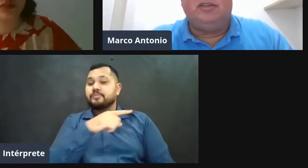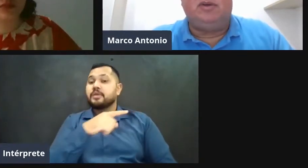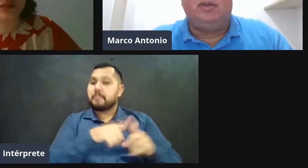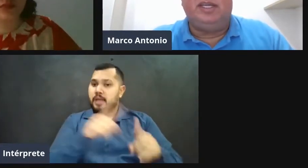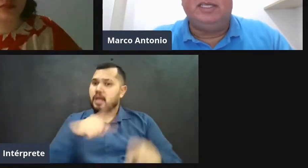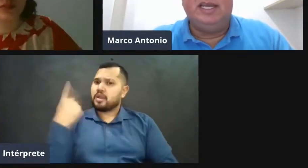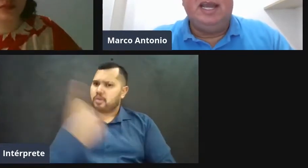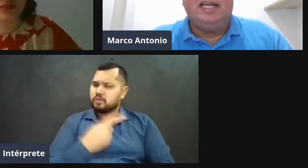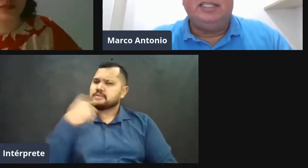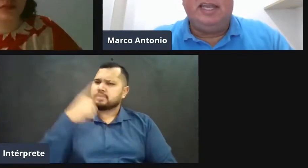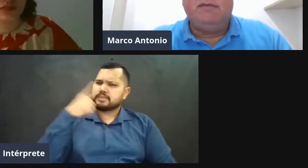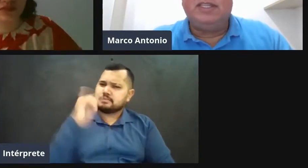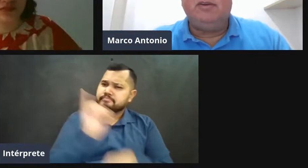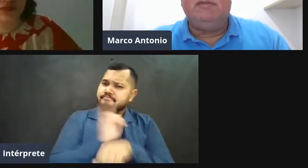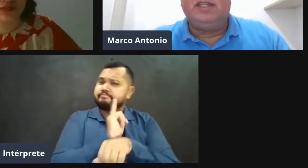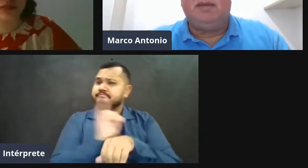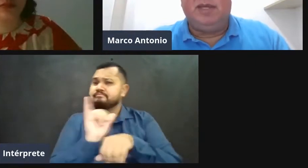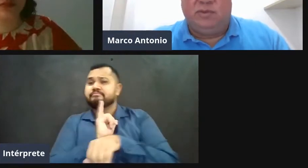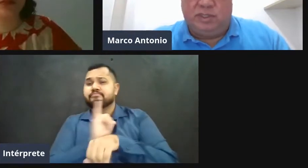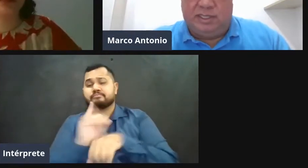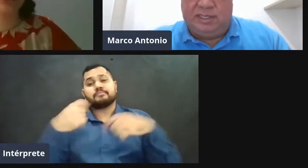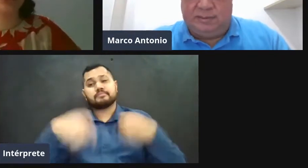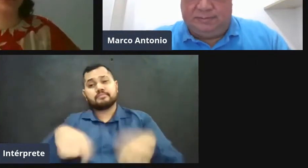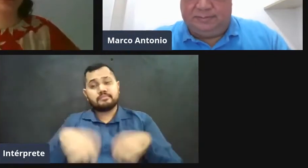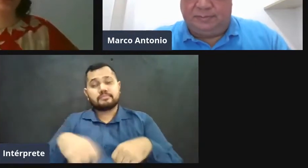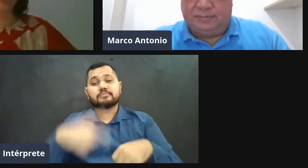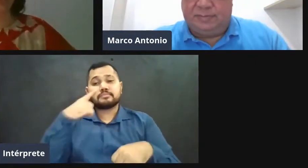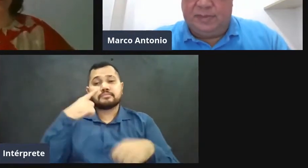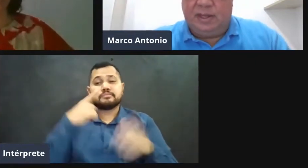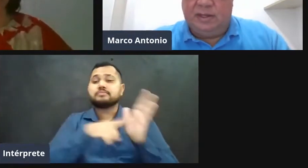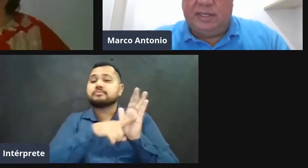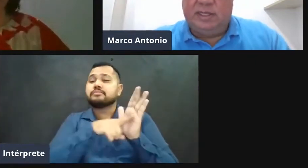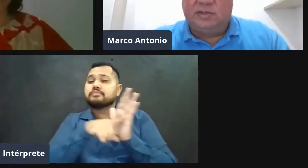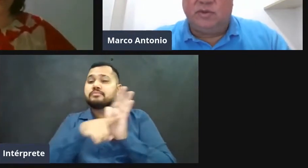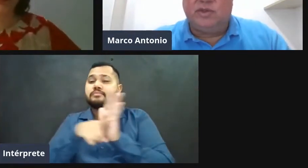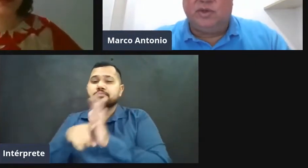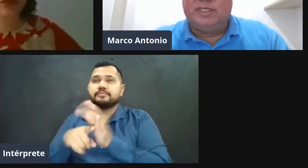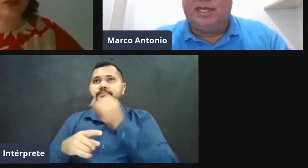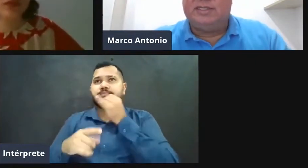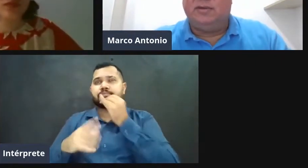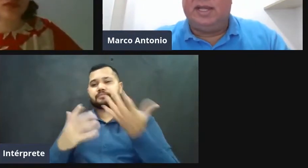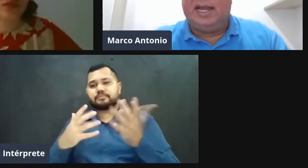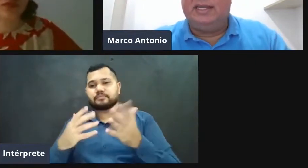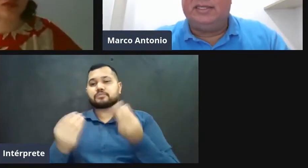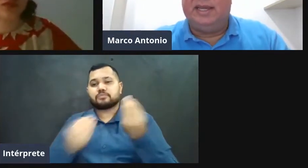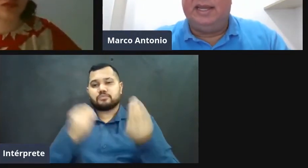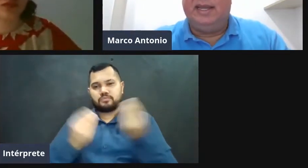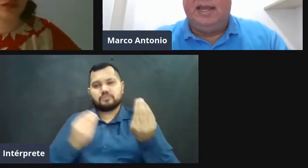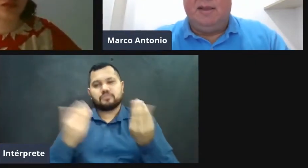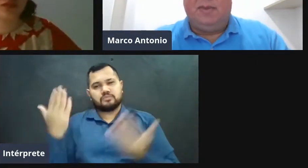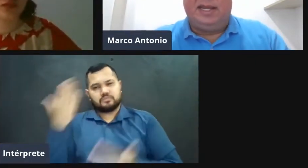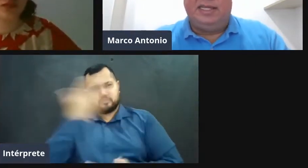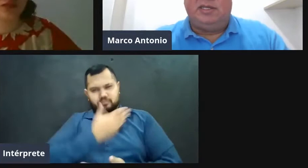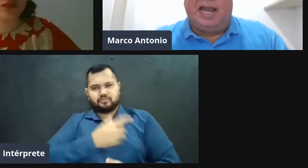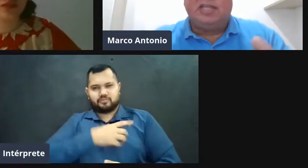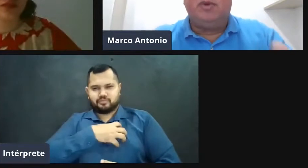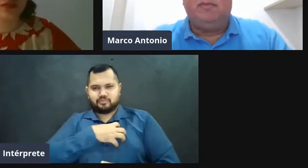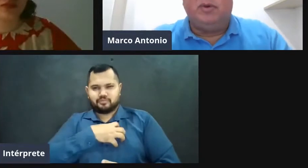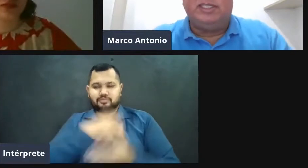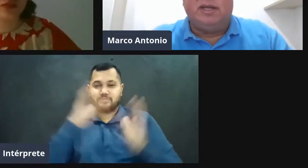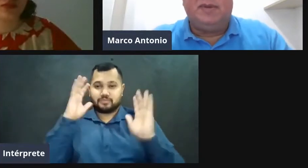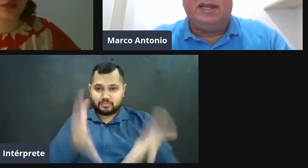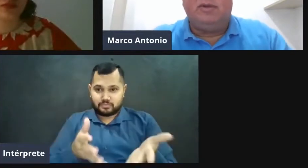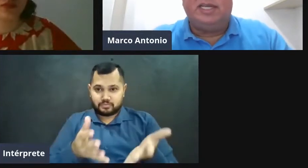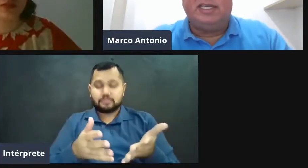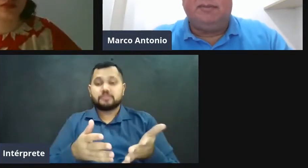as maneiras para que isso aconteça. A gente tem que fazer um levantamento das condições, né, que são dadas, para que a gente